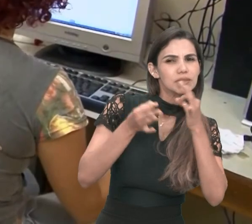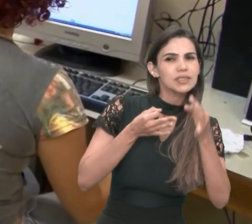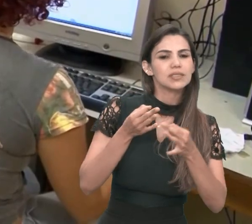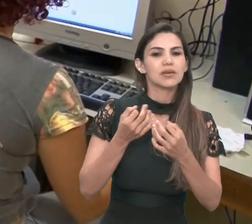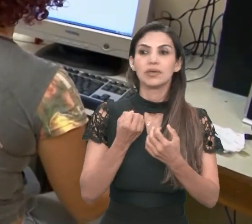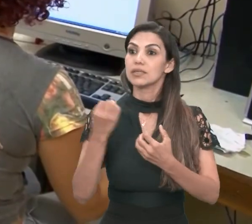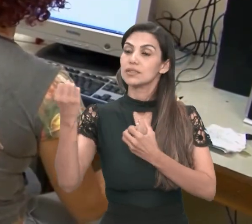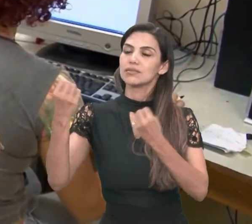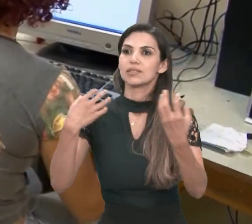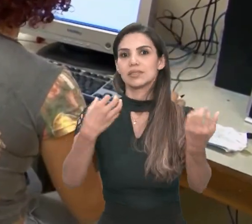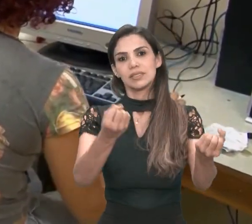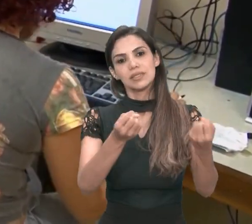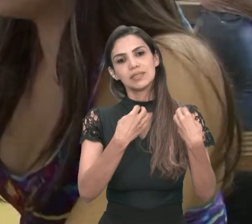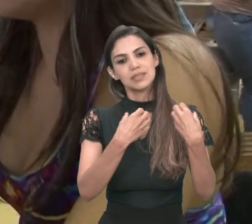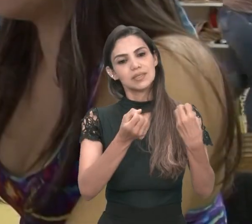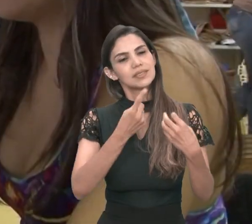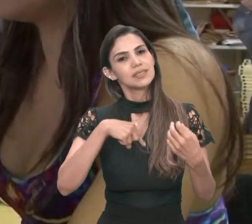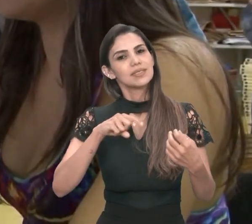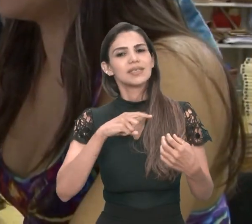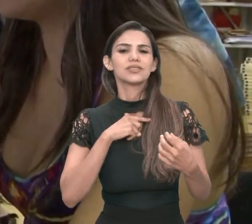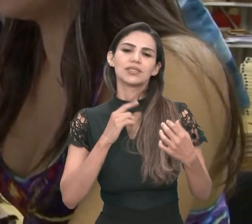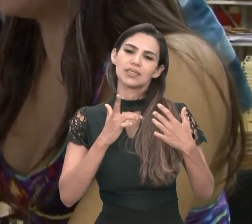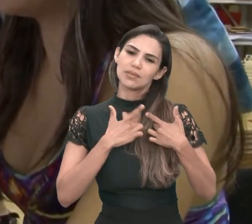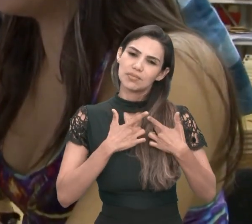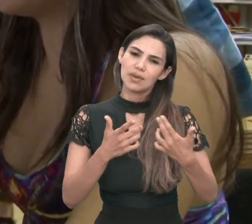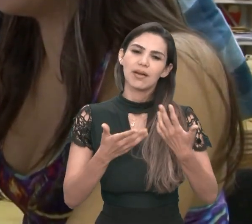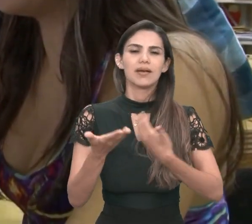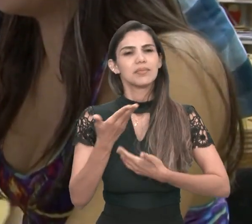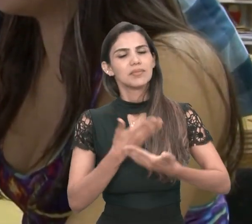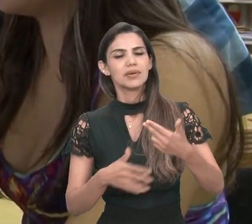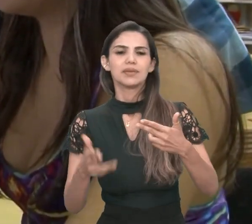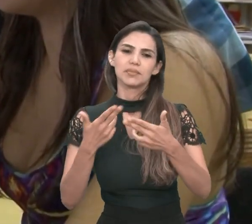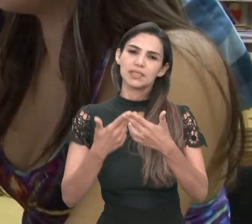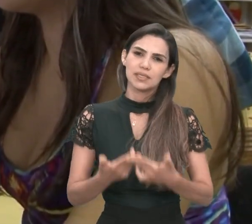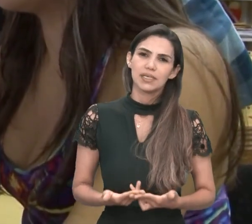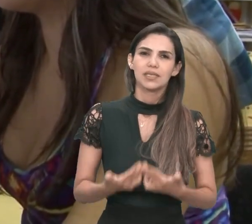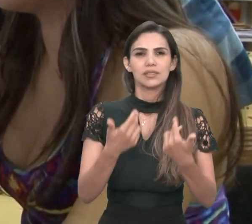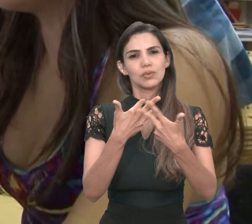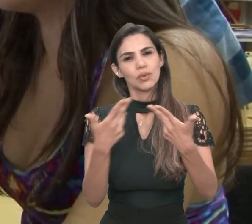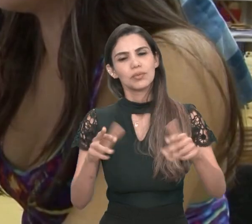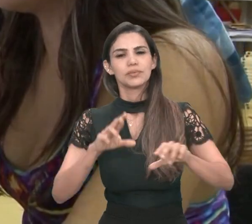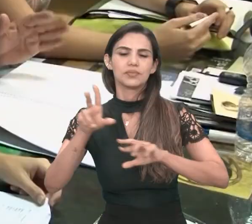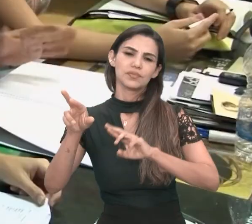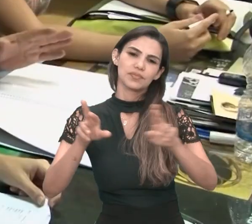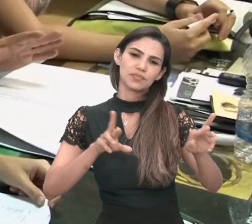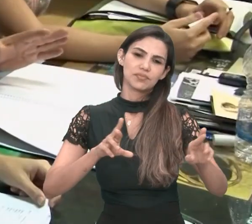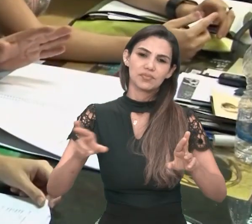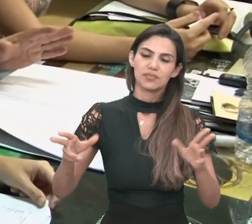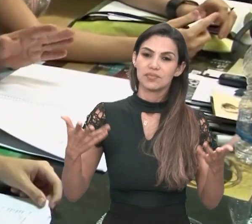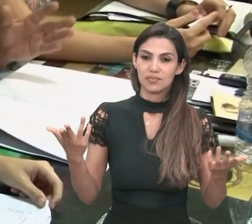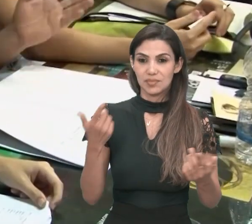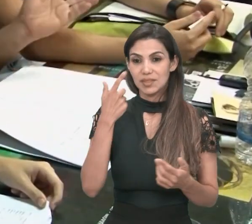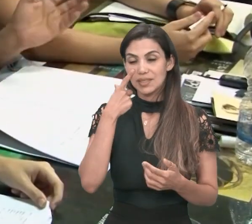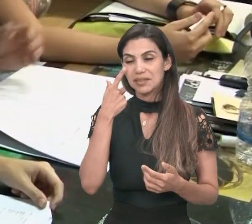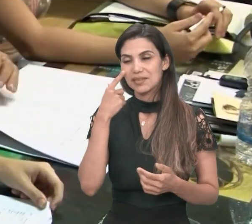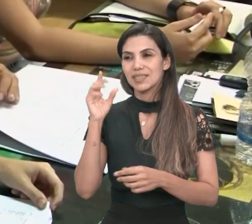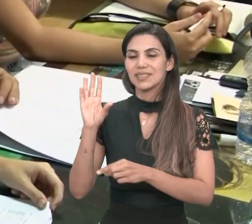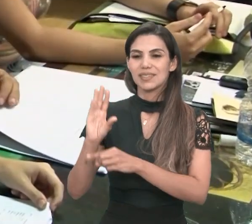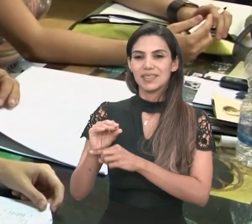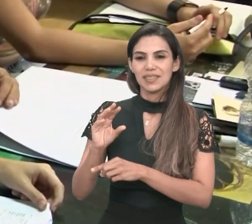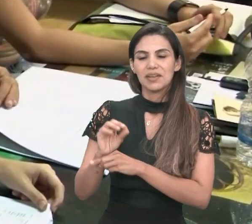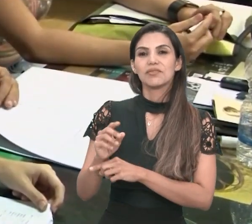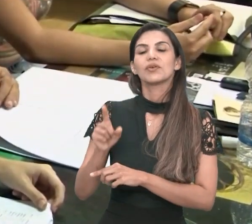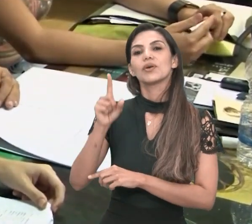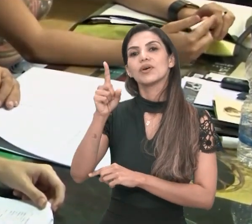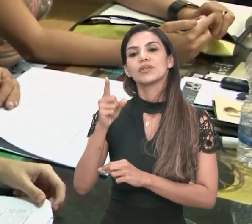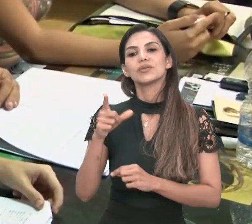ensinam a ser generosos, a ter paciência com o que é diferente, né? Então, ali aquelas fotos, tem uma aí que é na embaixada